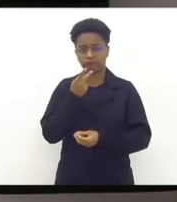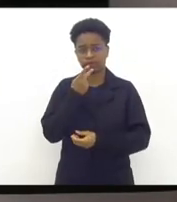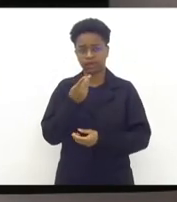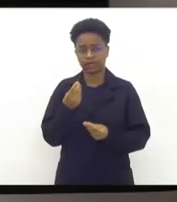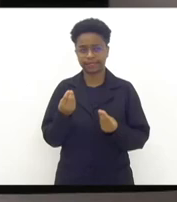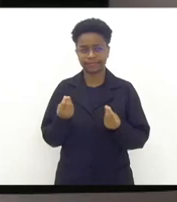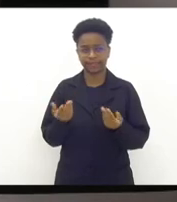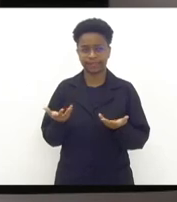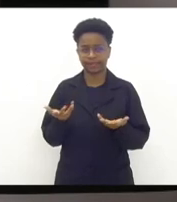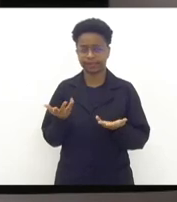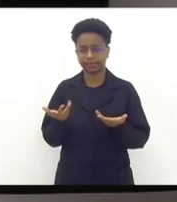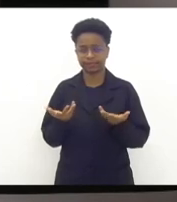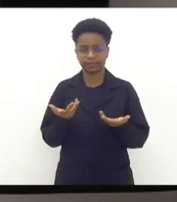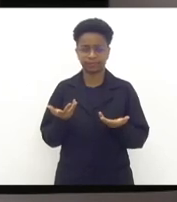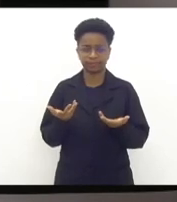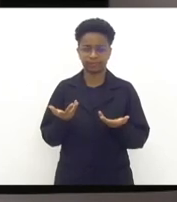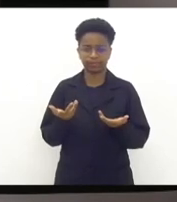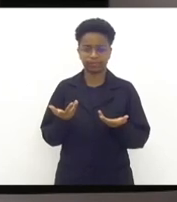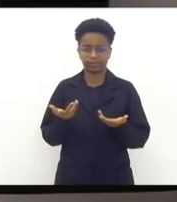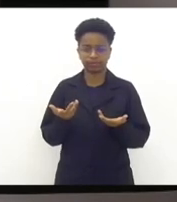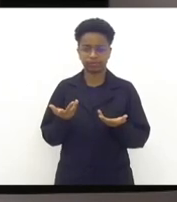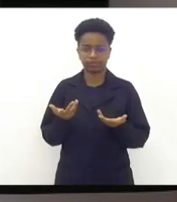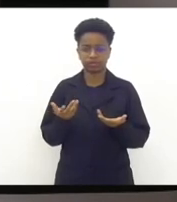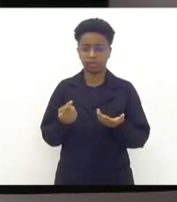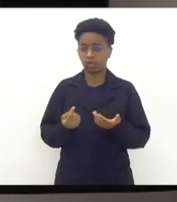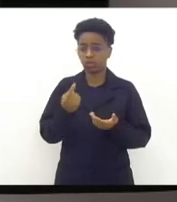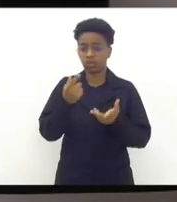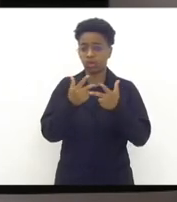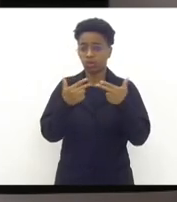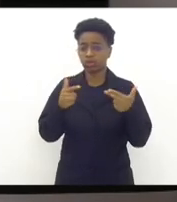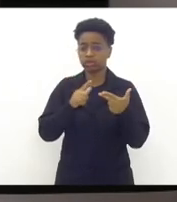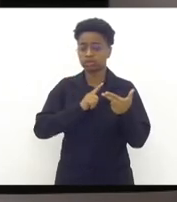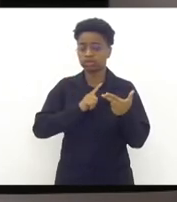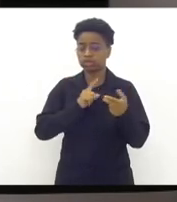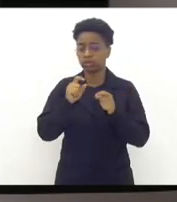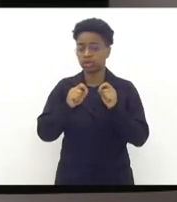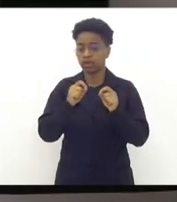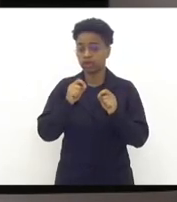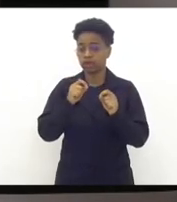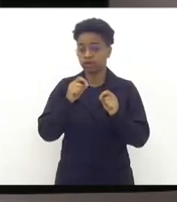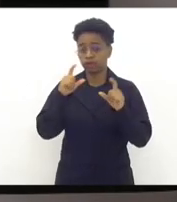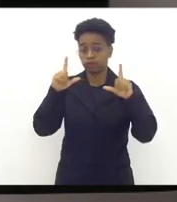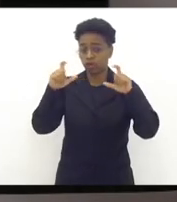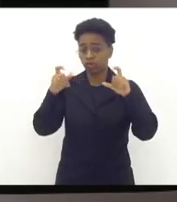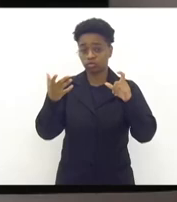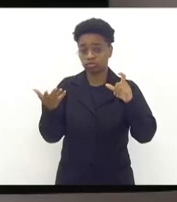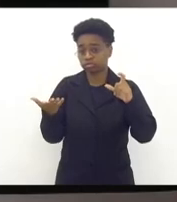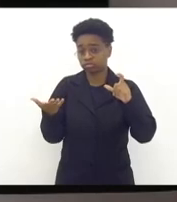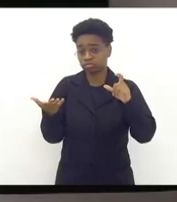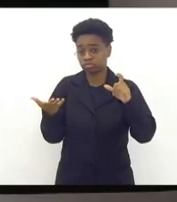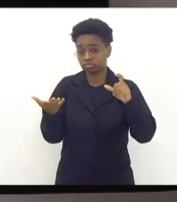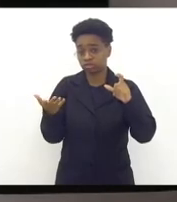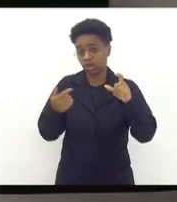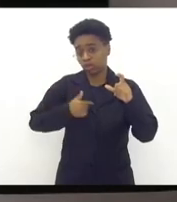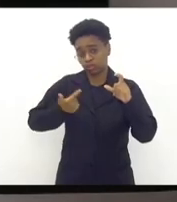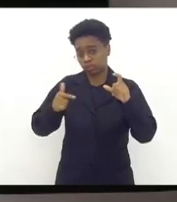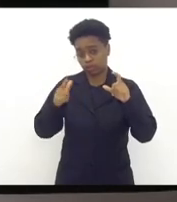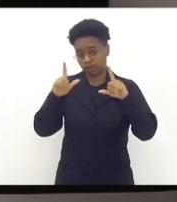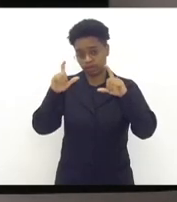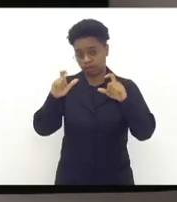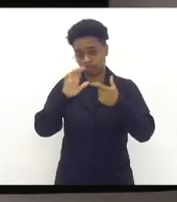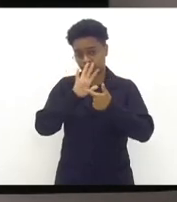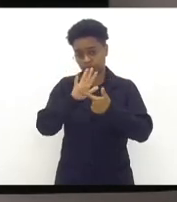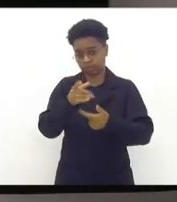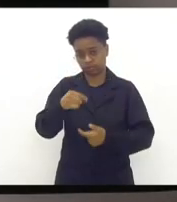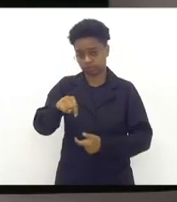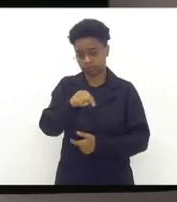Uma simples coisa que eles tinham era uma foto se eu não tenho a foto aqui para mostrar para vocês no